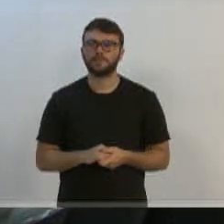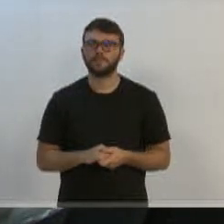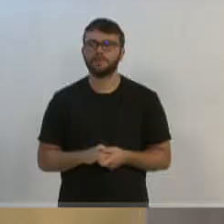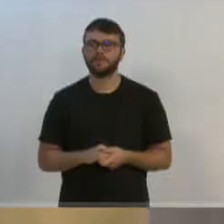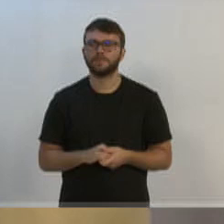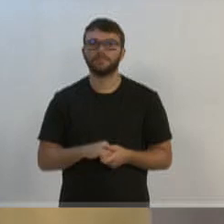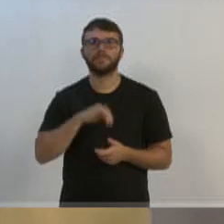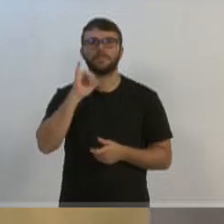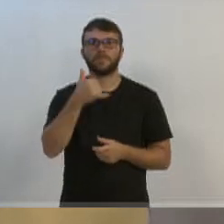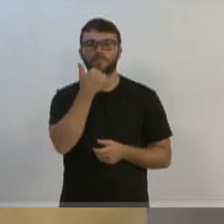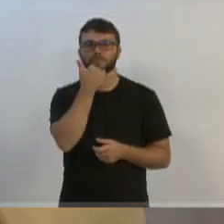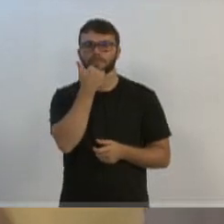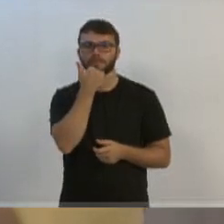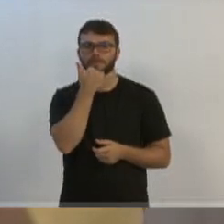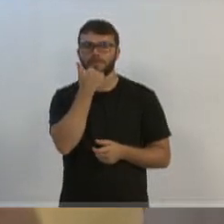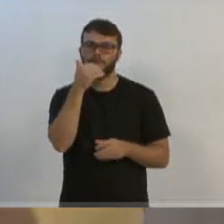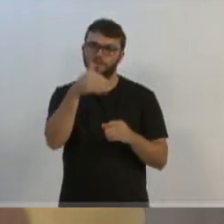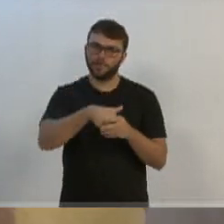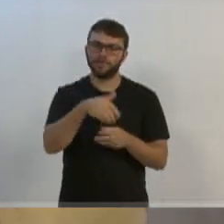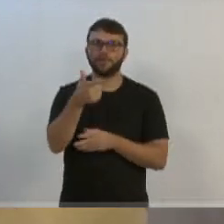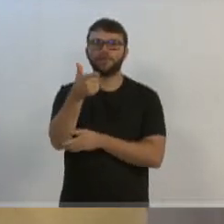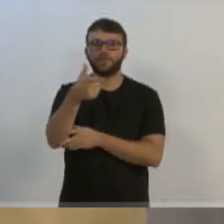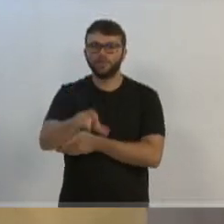Quero justificar o meu voto, mais uma vez,